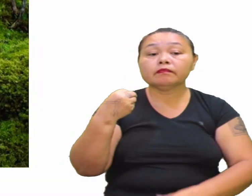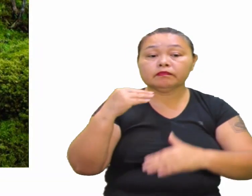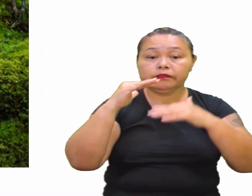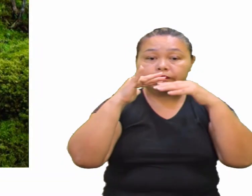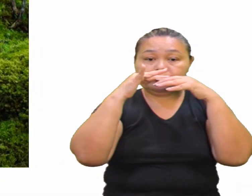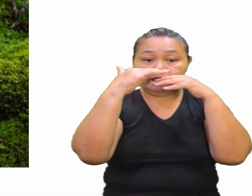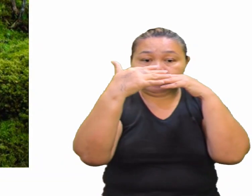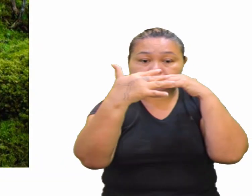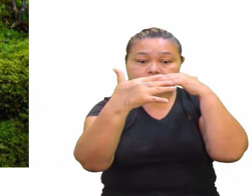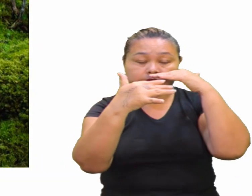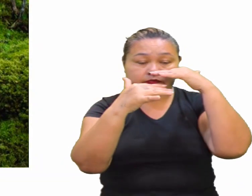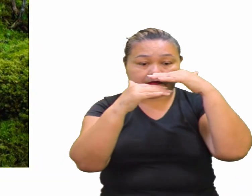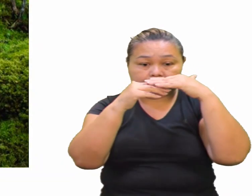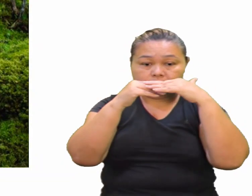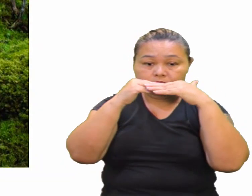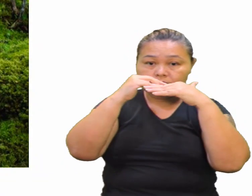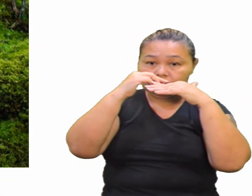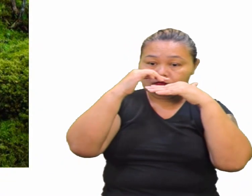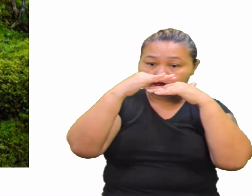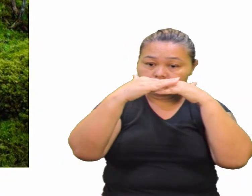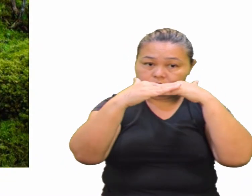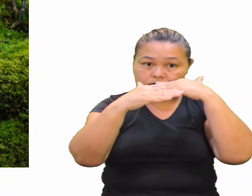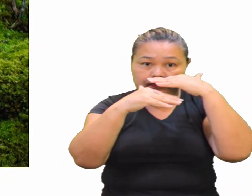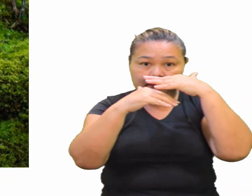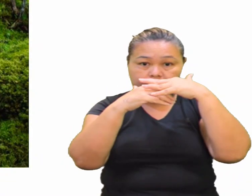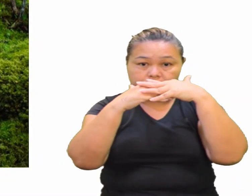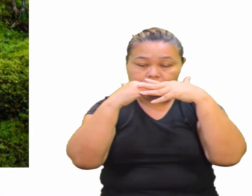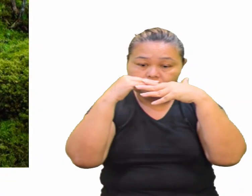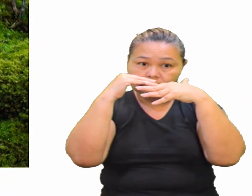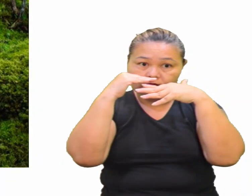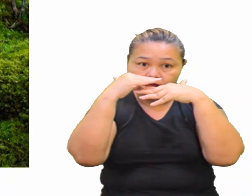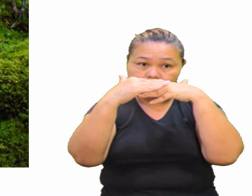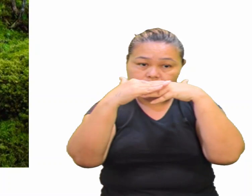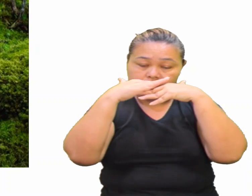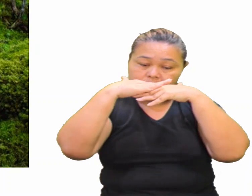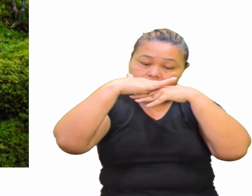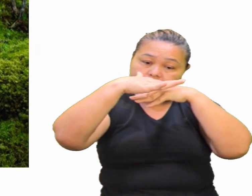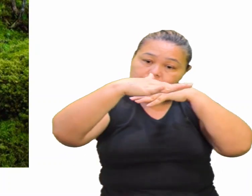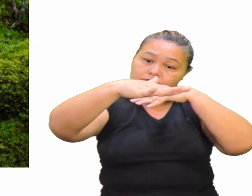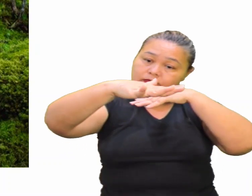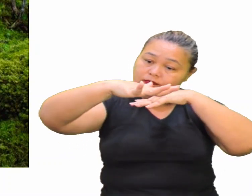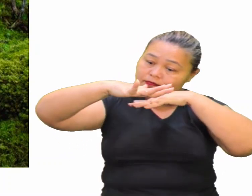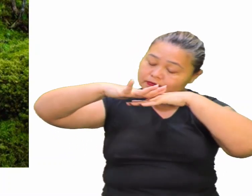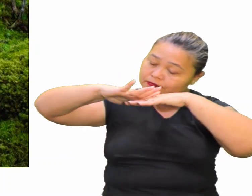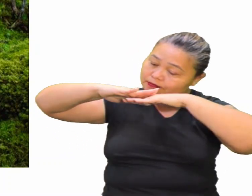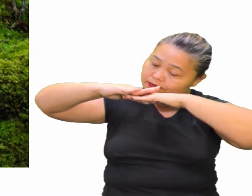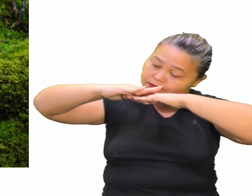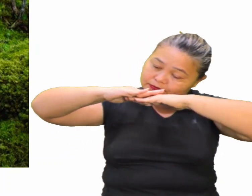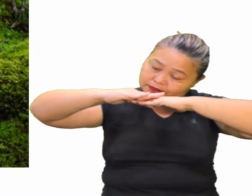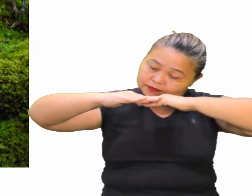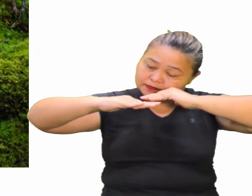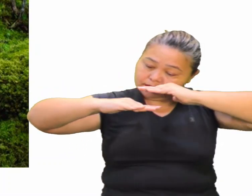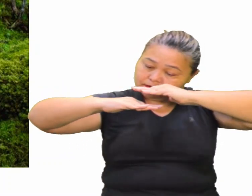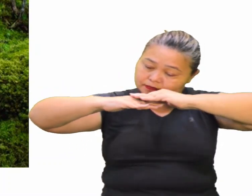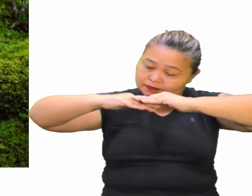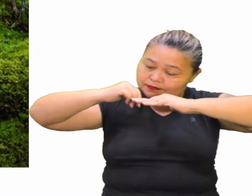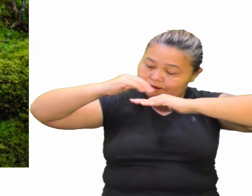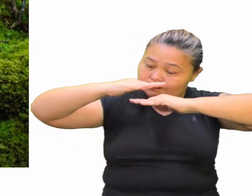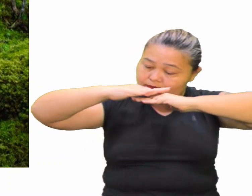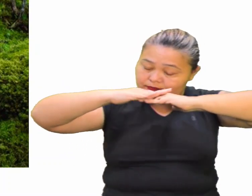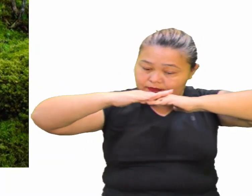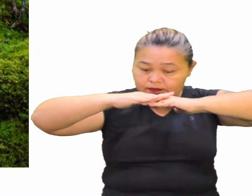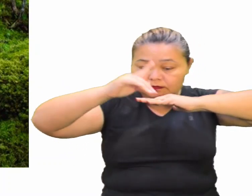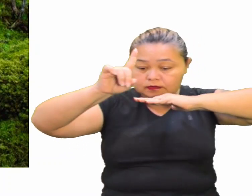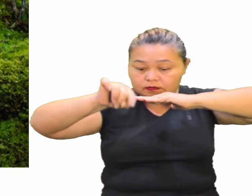camada sobre camada de líquen vão formando o que a gente chama de tapete orgânico, que vai estar enriquecendo o